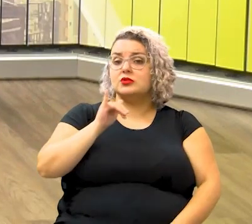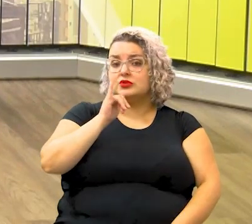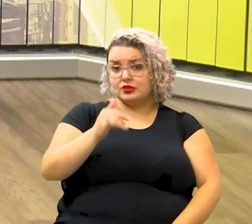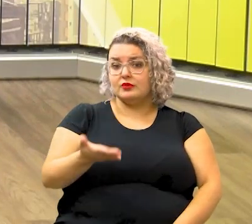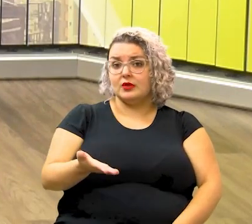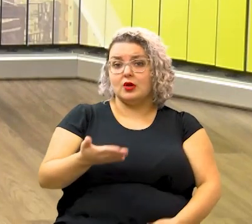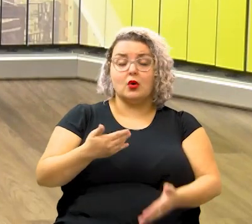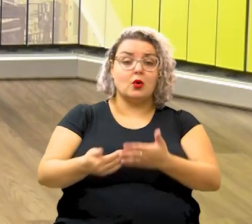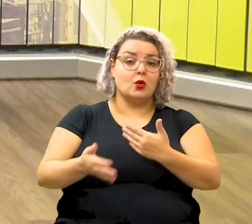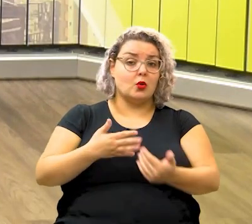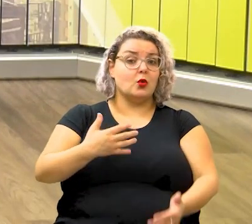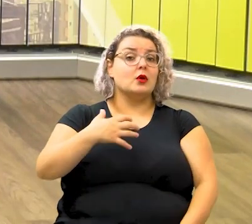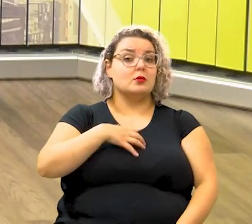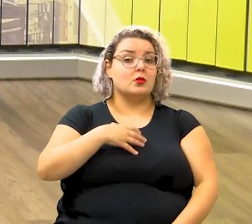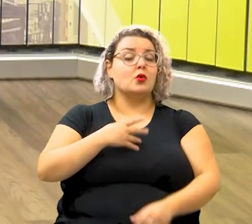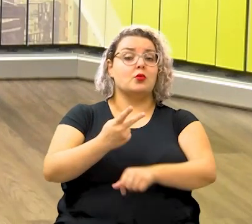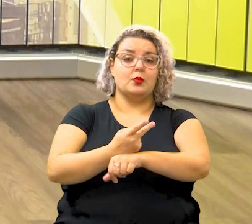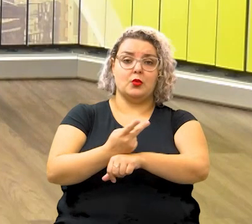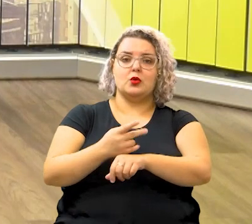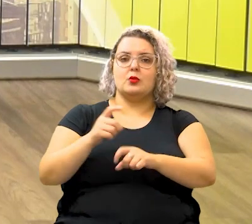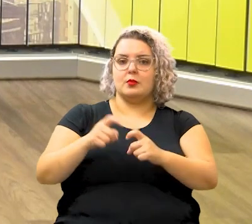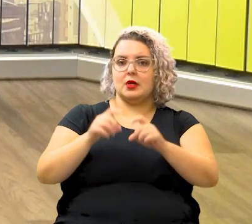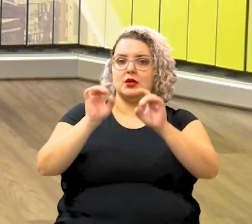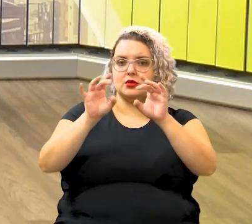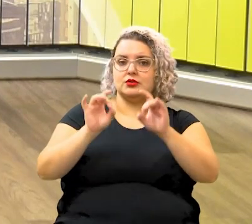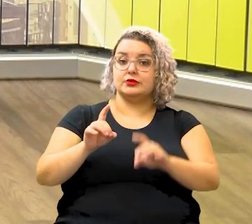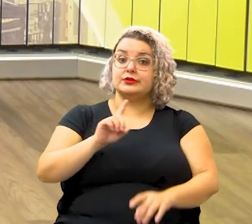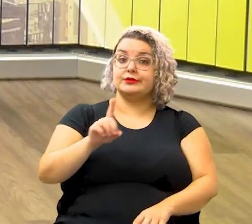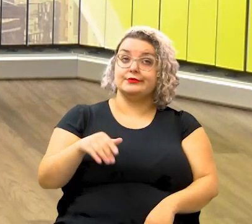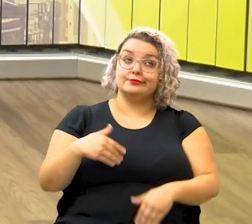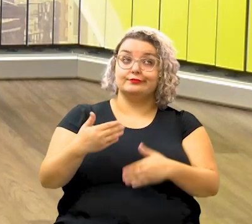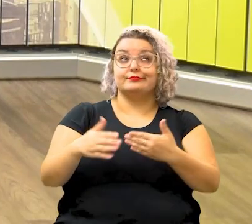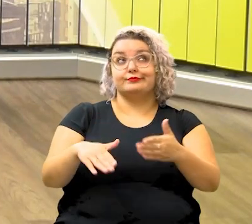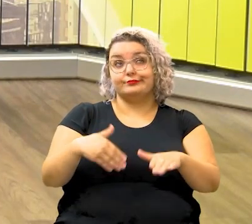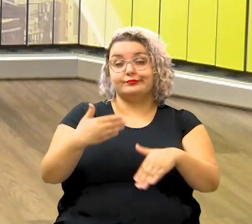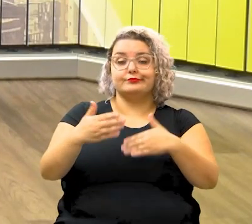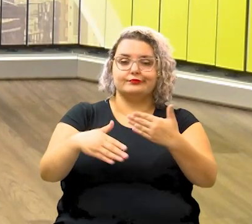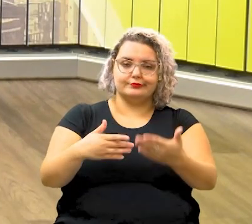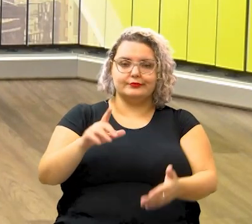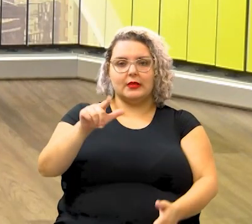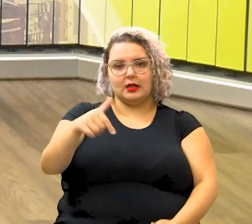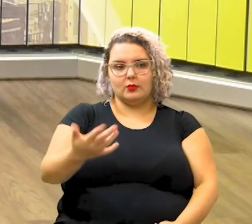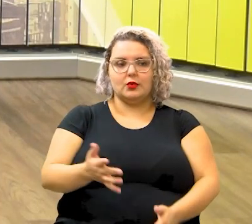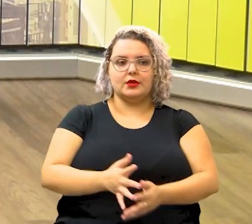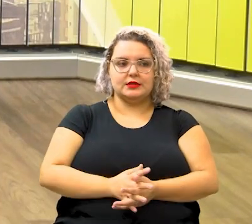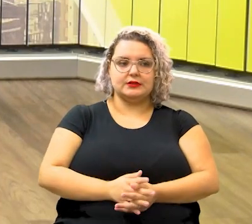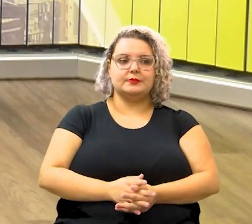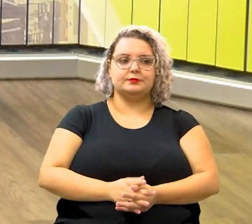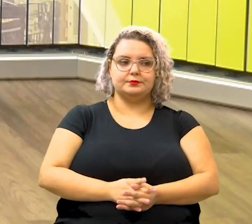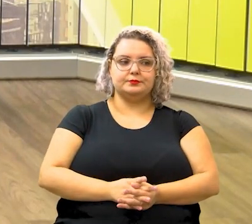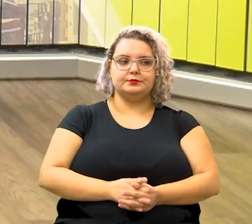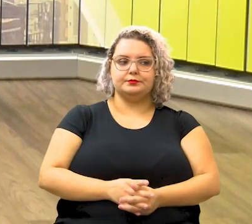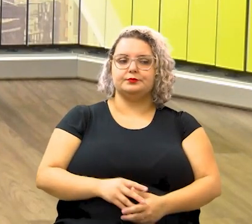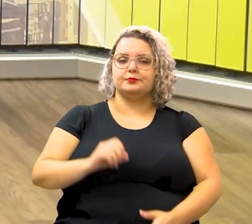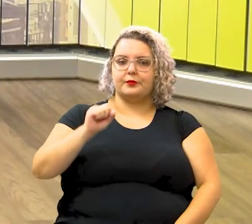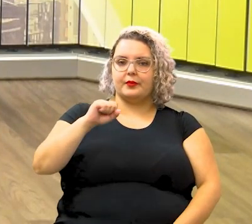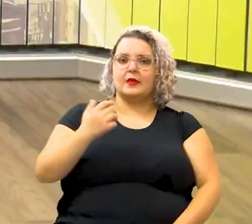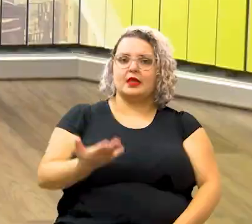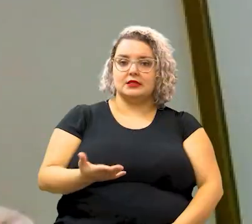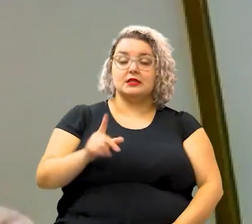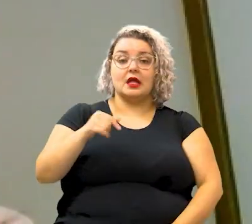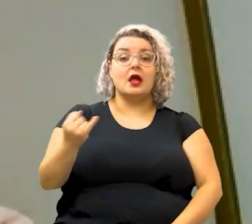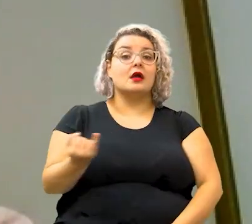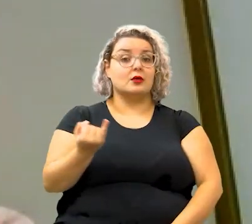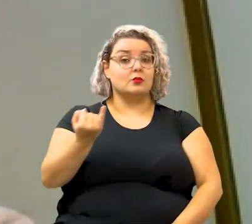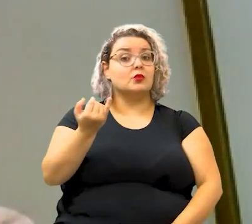acabou de falar, né? Qualquer sintoma, procurar um especialista, não ficar deixando aí para depois. Sim, né? Eu acho que